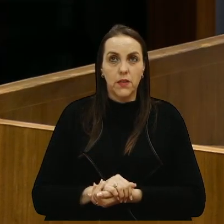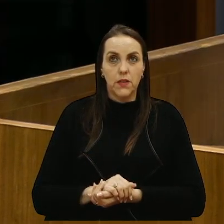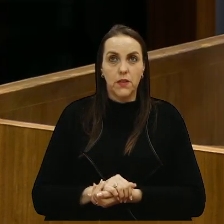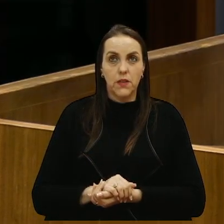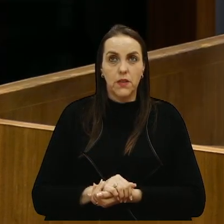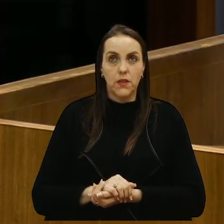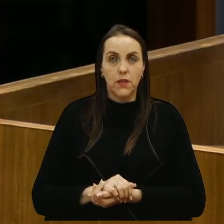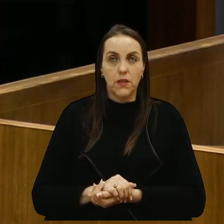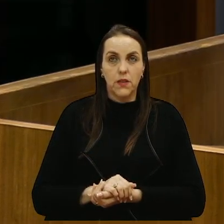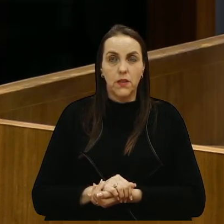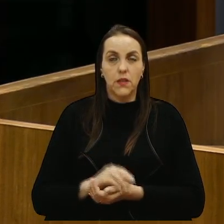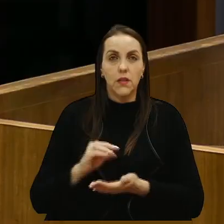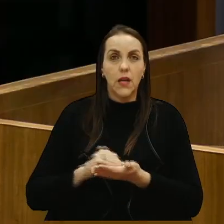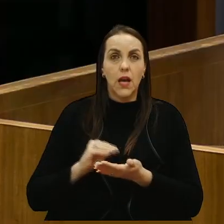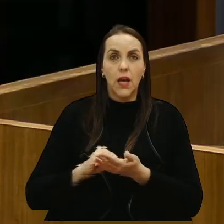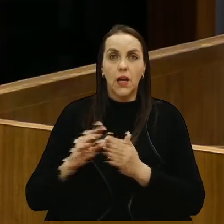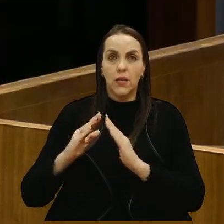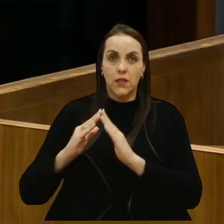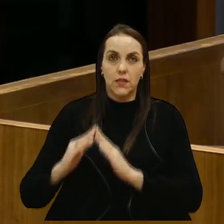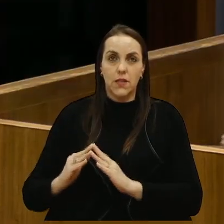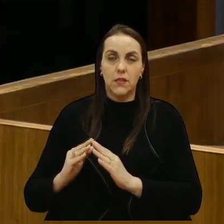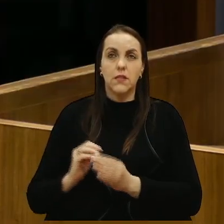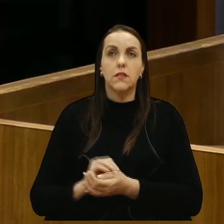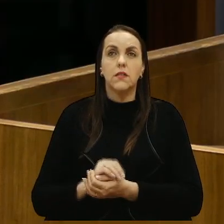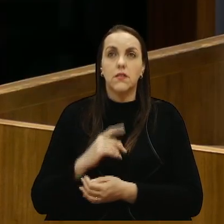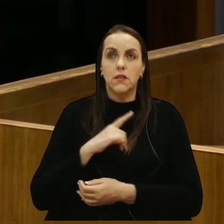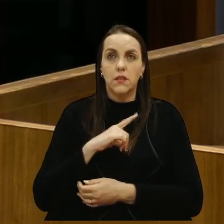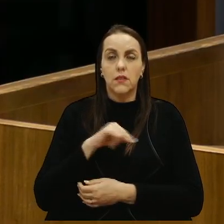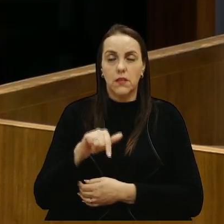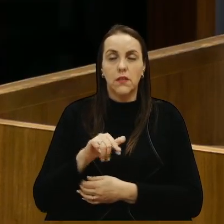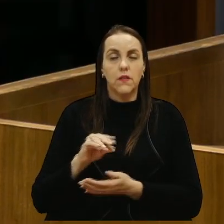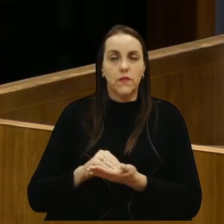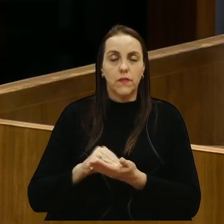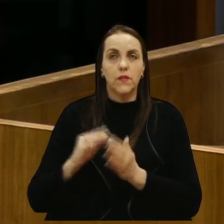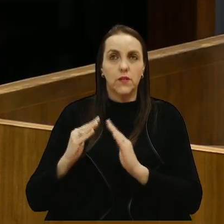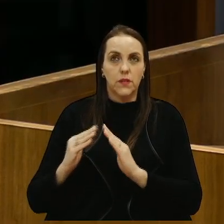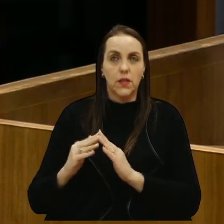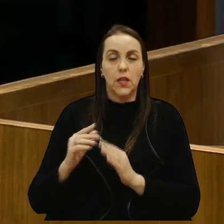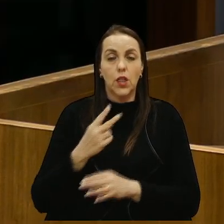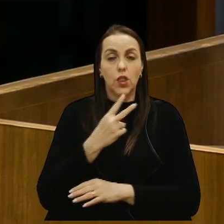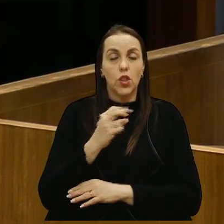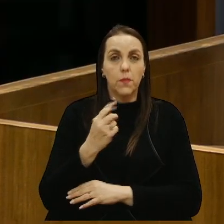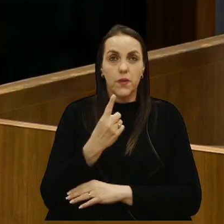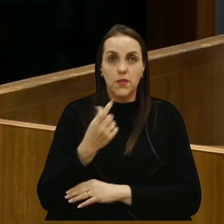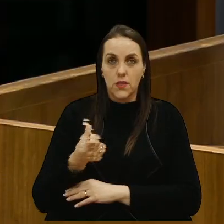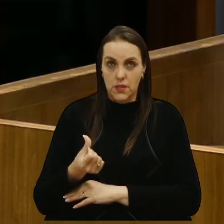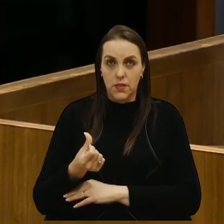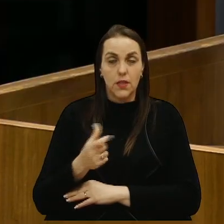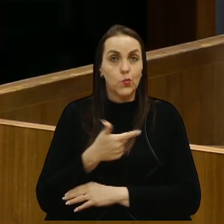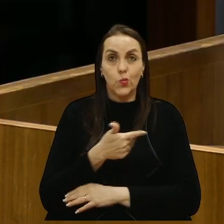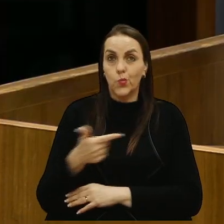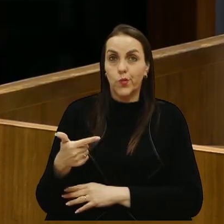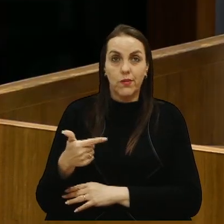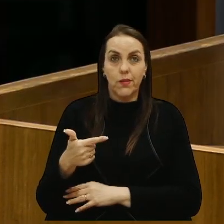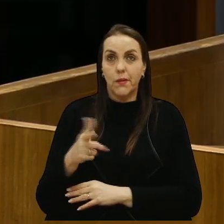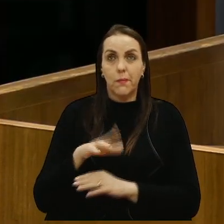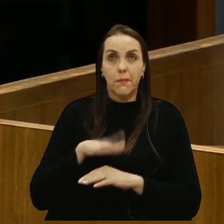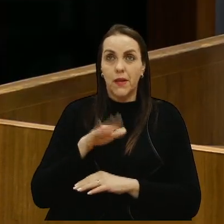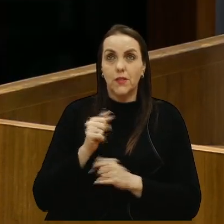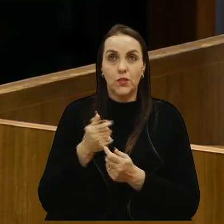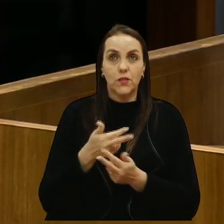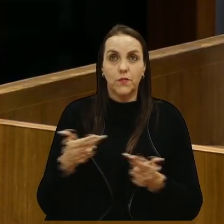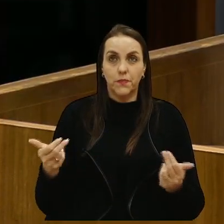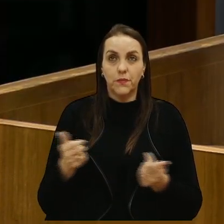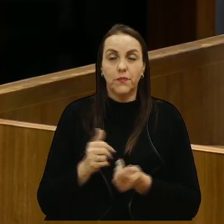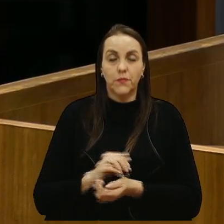ao déficit habitacional que a gente tem na nossa cidade, que é do conhecimento de todos, que desde 2016 a gente não teve mais nenhuma unidade de moradia